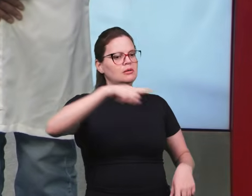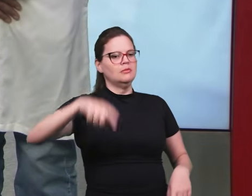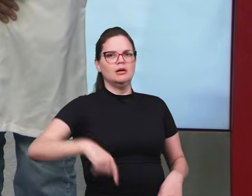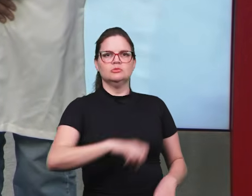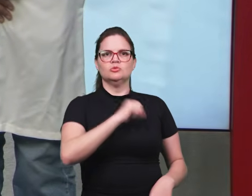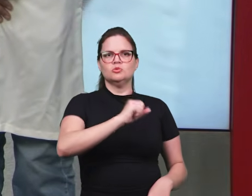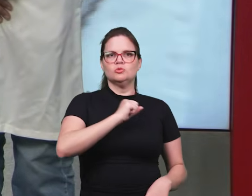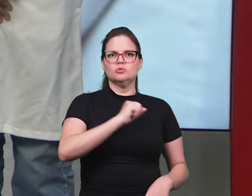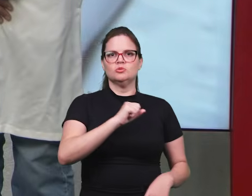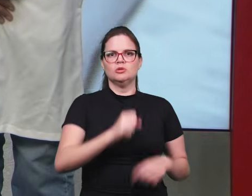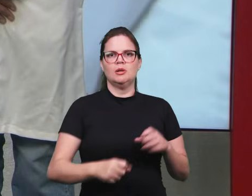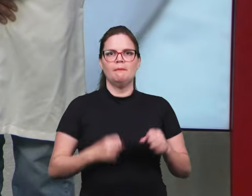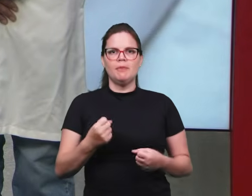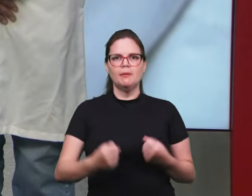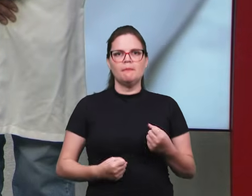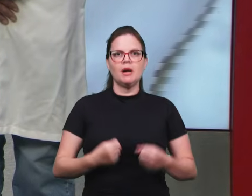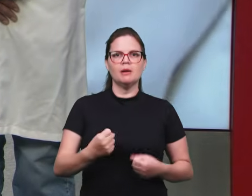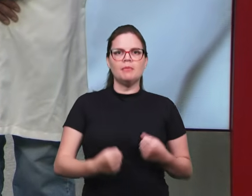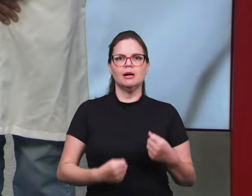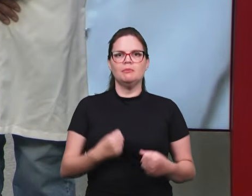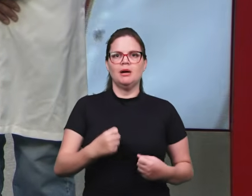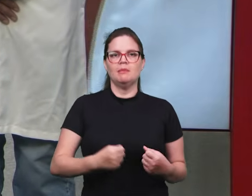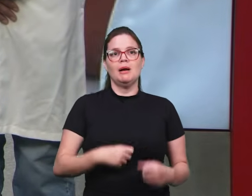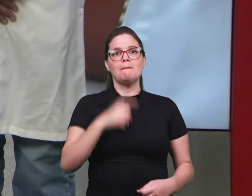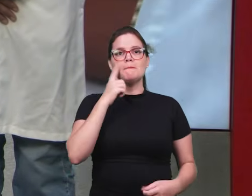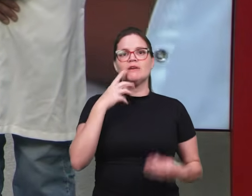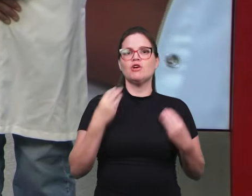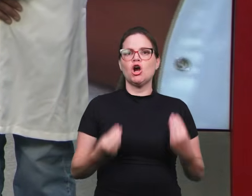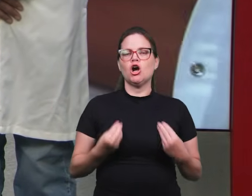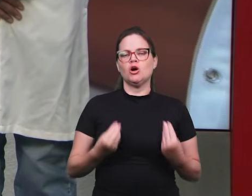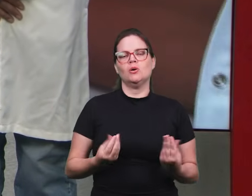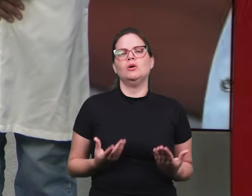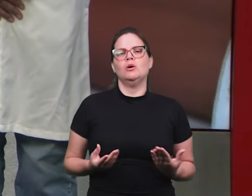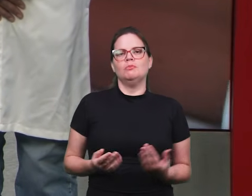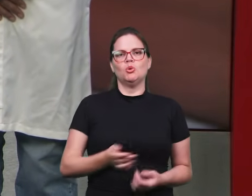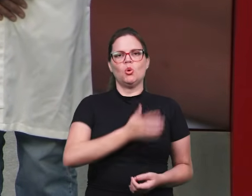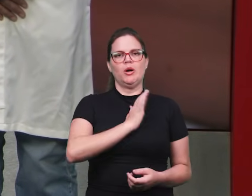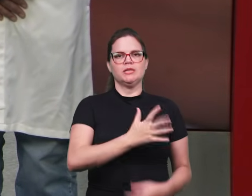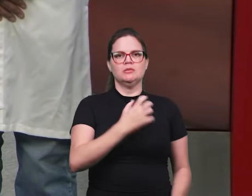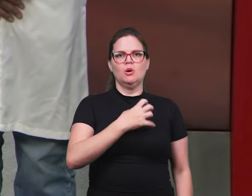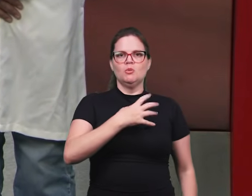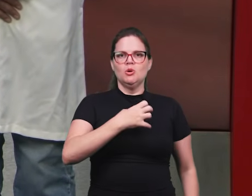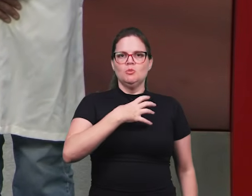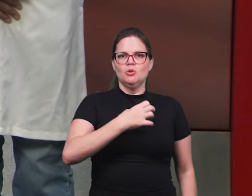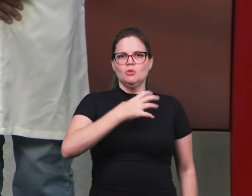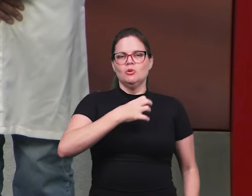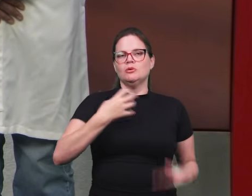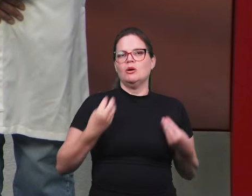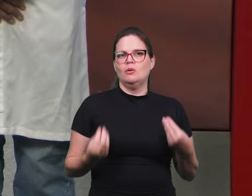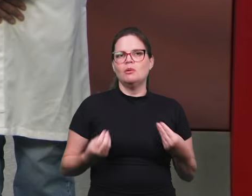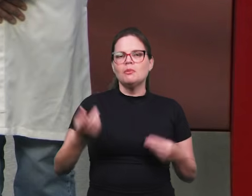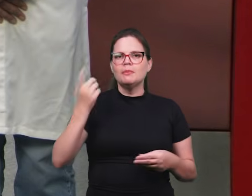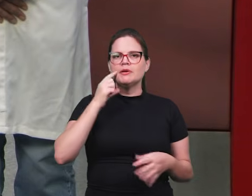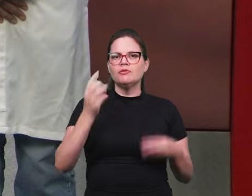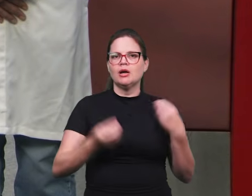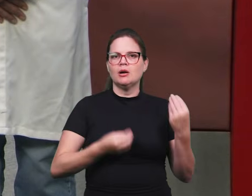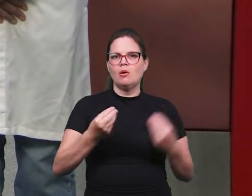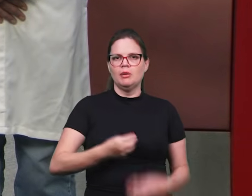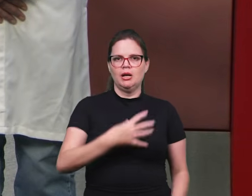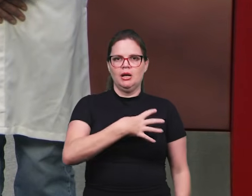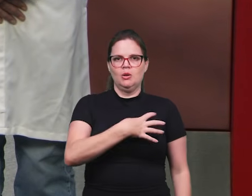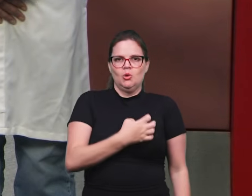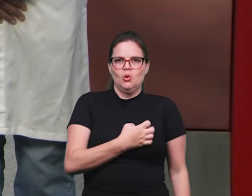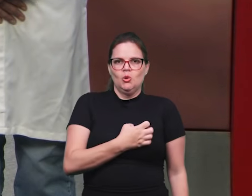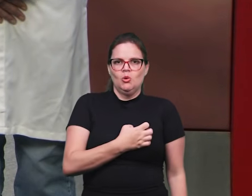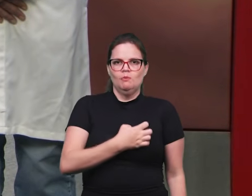pré-operatório. Aqui, um ecocardiograma, vendo estruturalmente aqui o coração, a dinâmica, como ele contrai, como